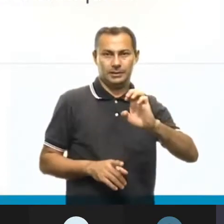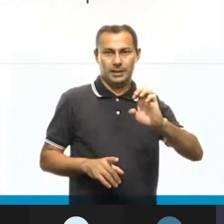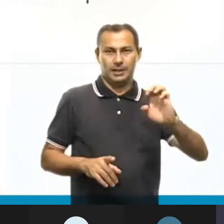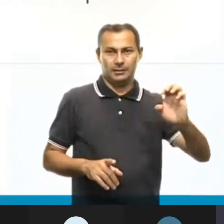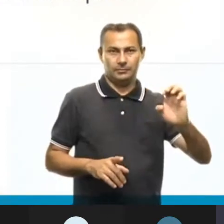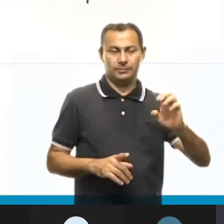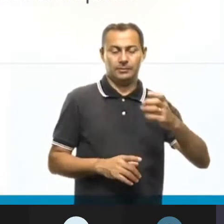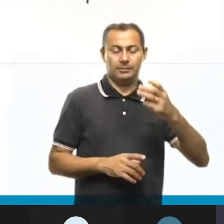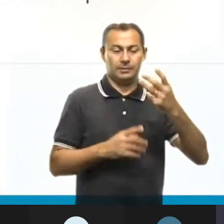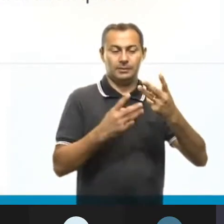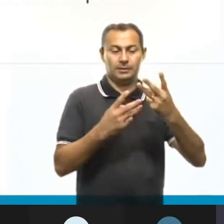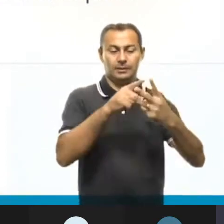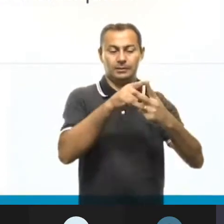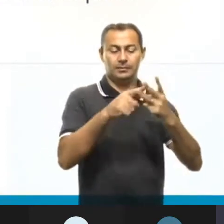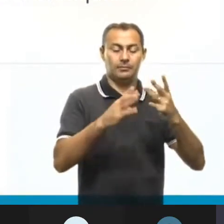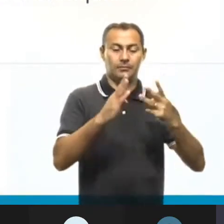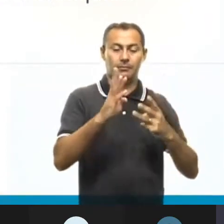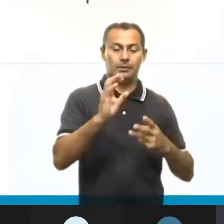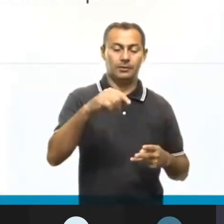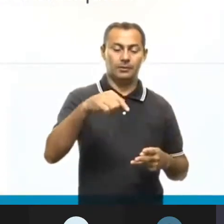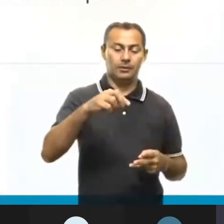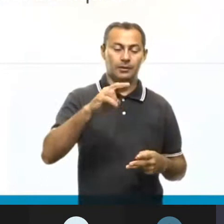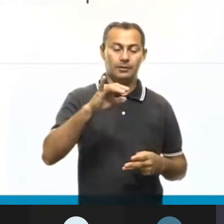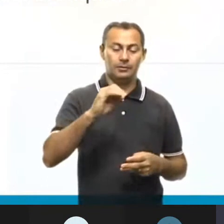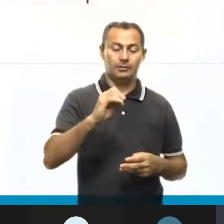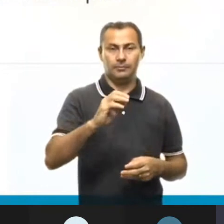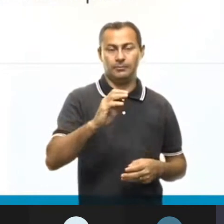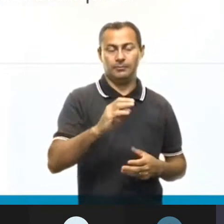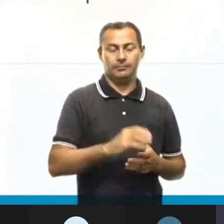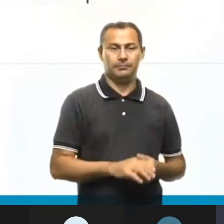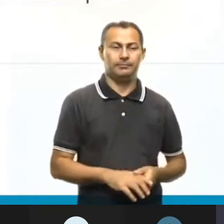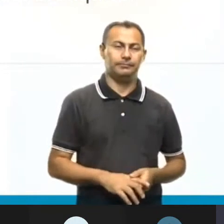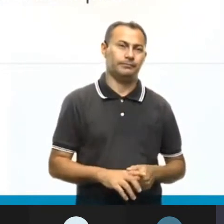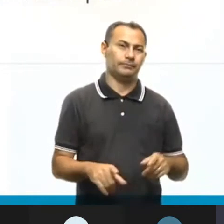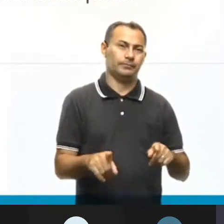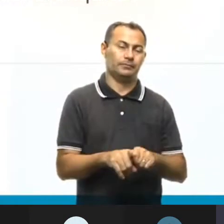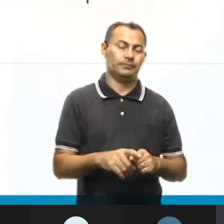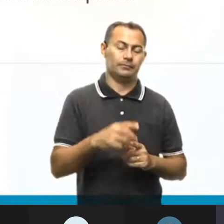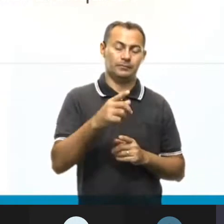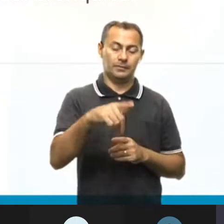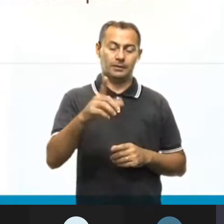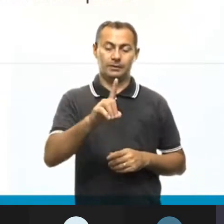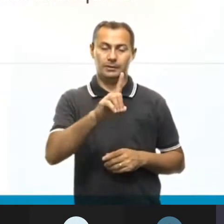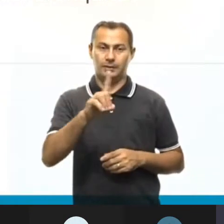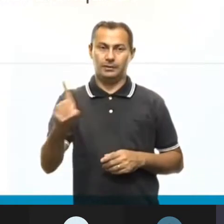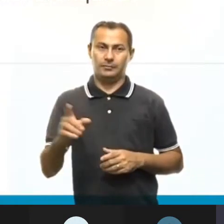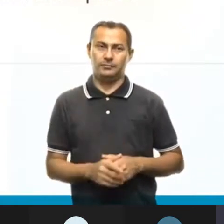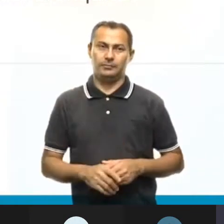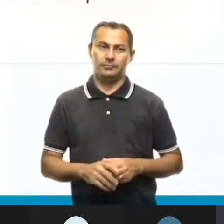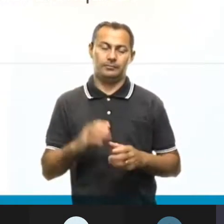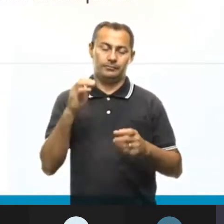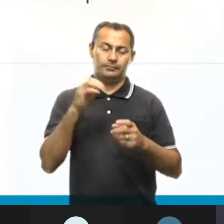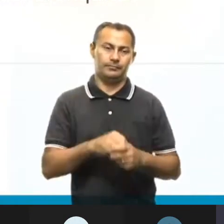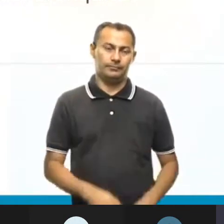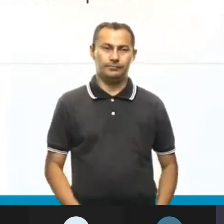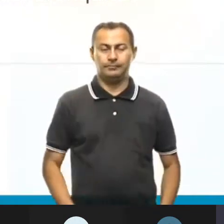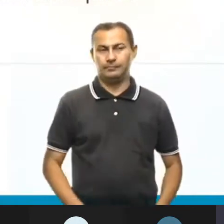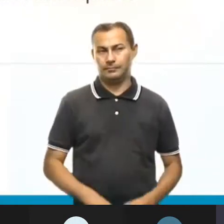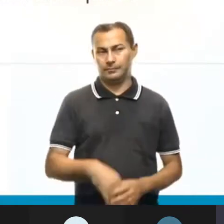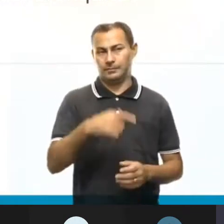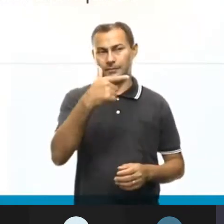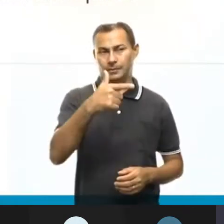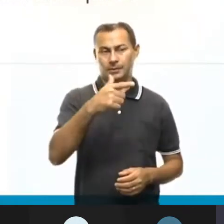se ramifica em 3 brônquios lobares, tá? E do lado direito, ele vai se ramificar aqui,